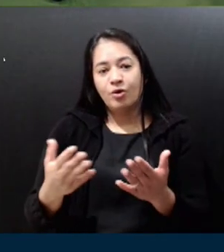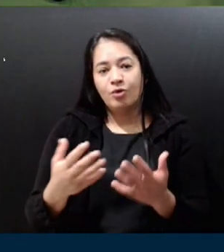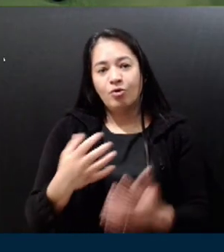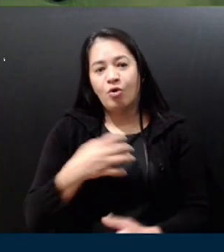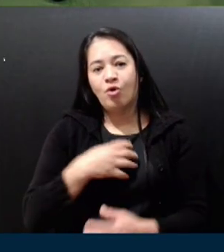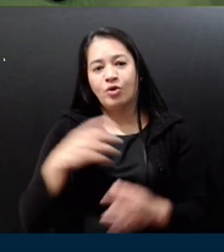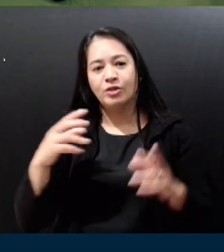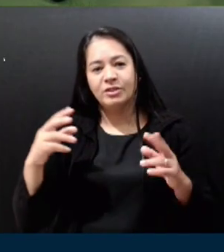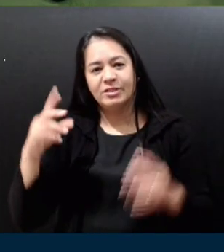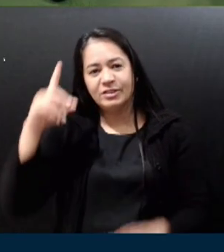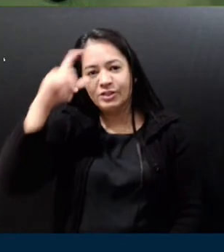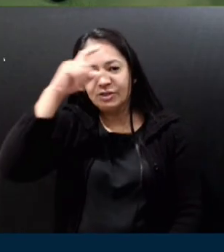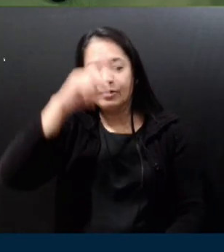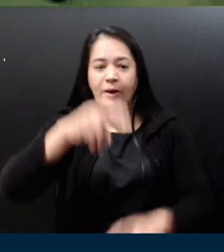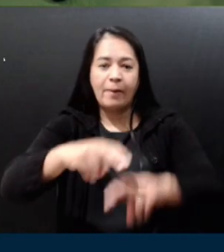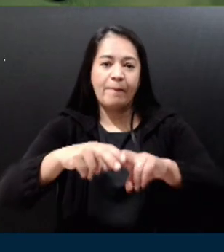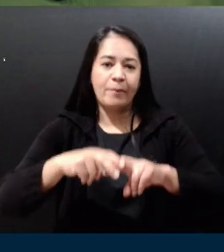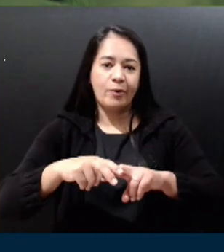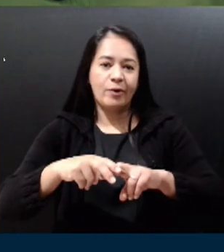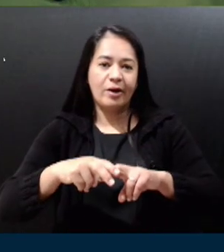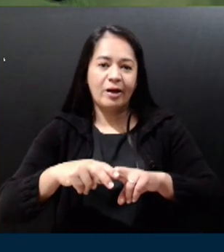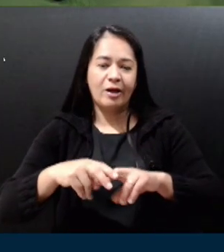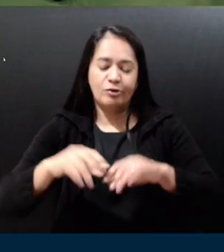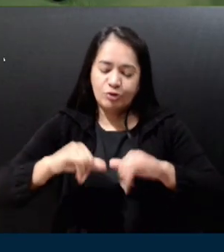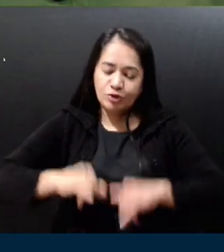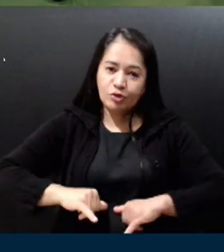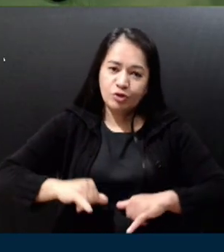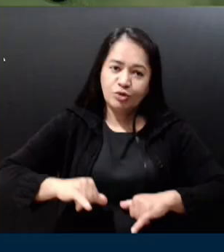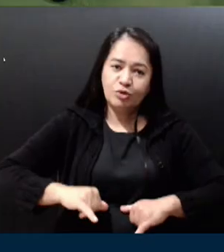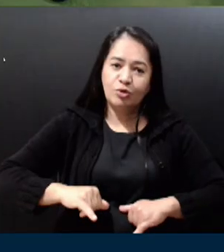algumas dores, sofrimentos dos pais,